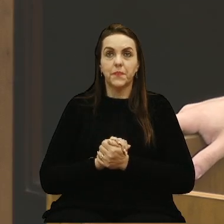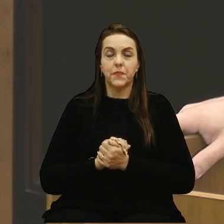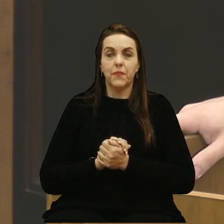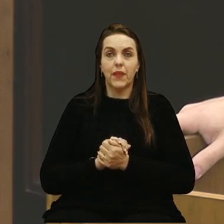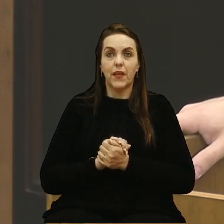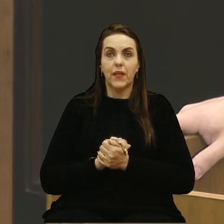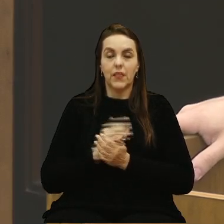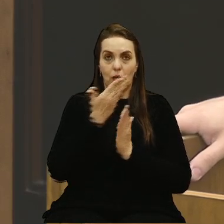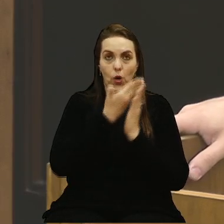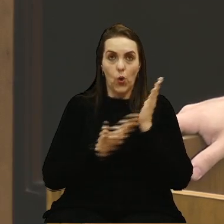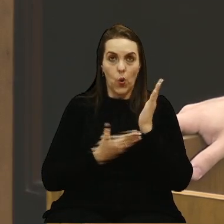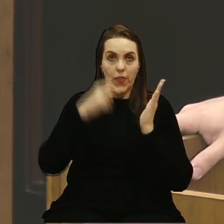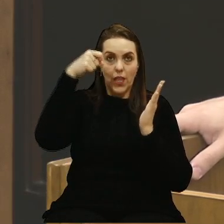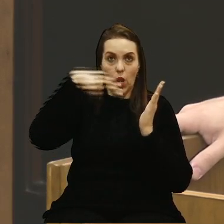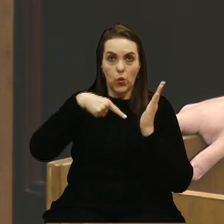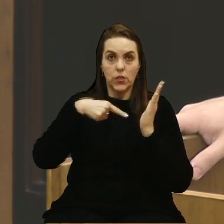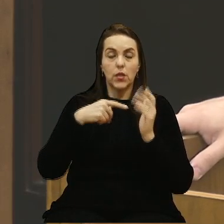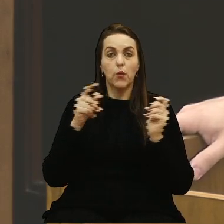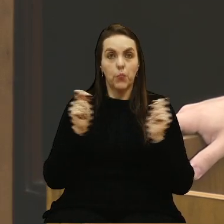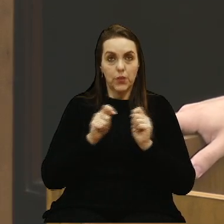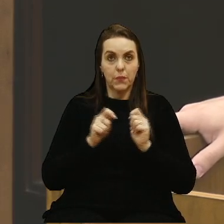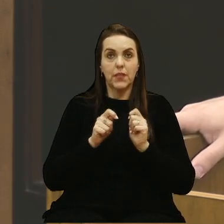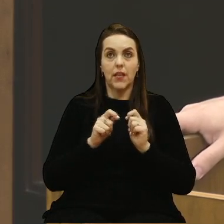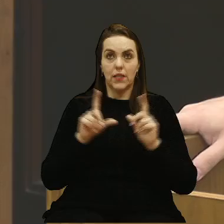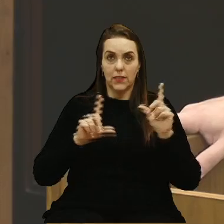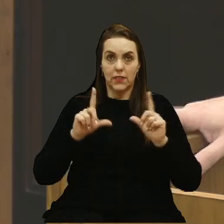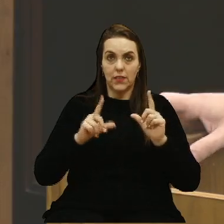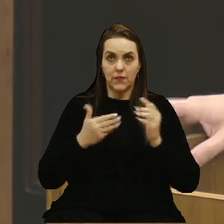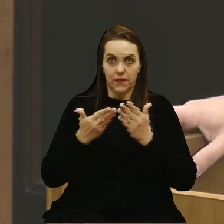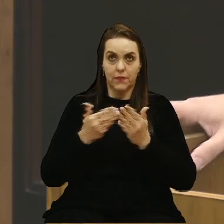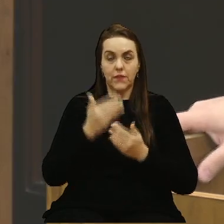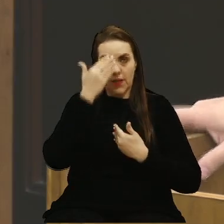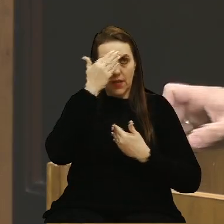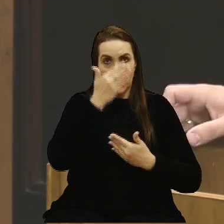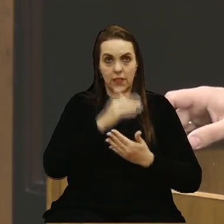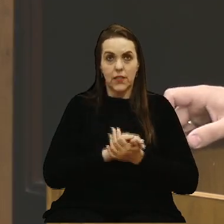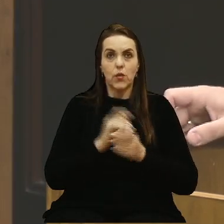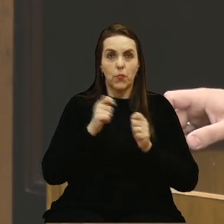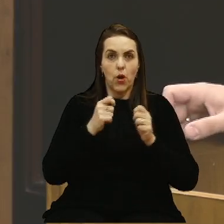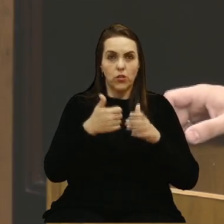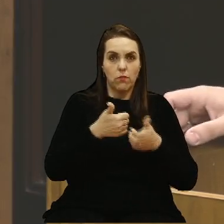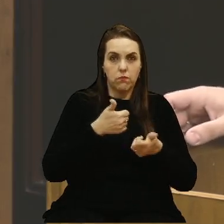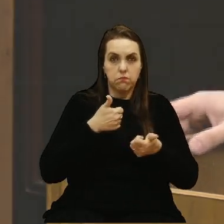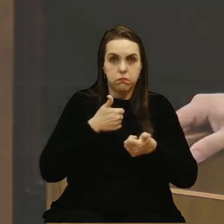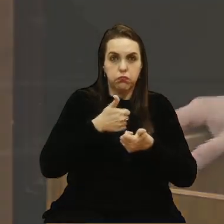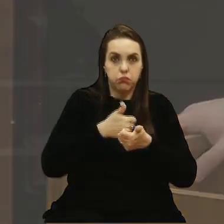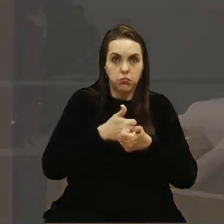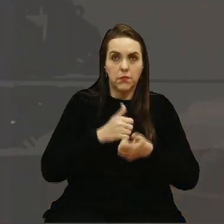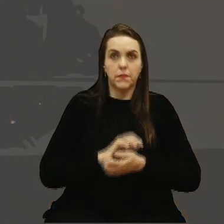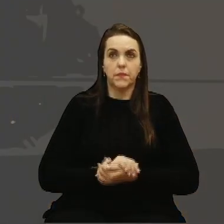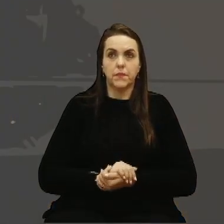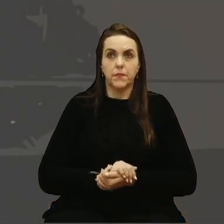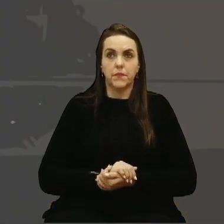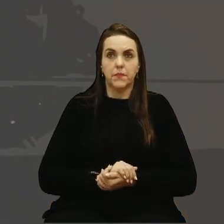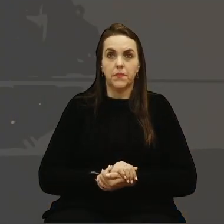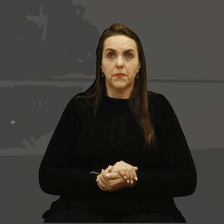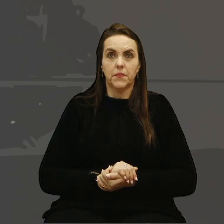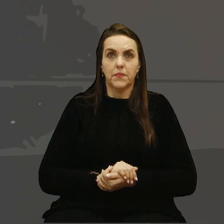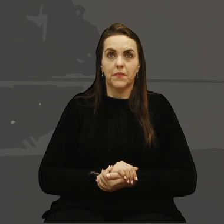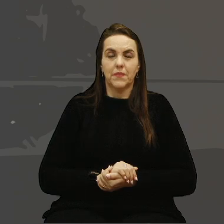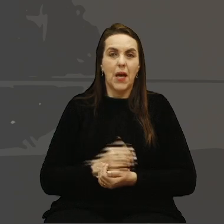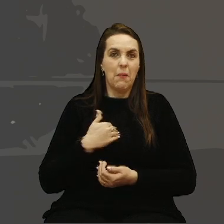conta da luz, se puderem colocar na TV Câmara, eu agradeço profundamente. Pode aproximar. Minha conta